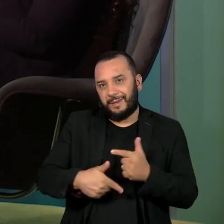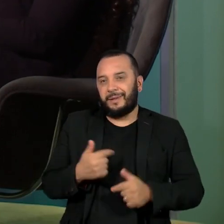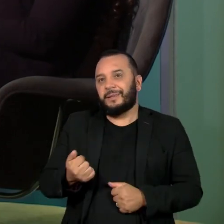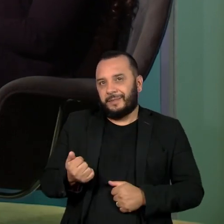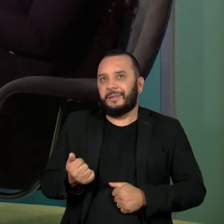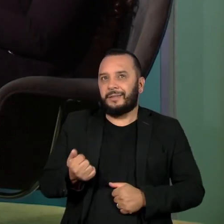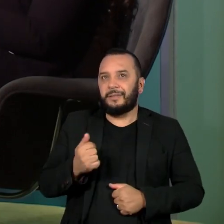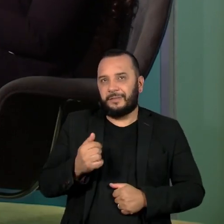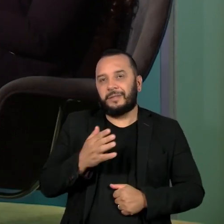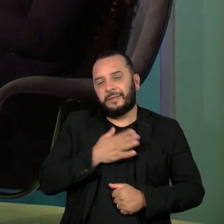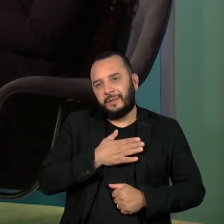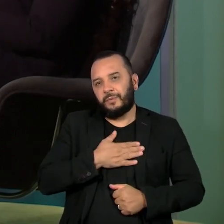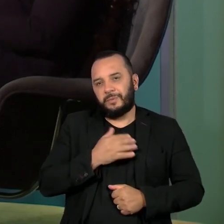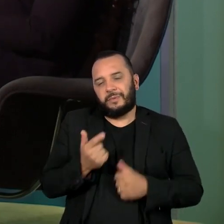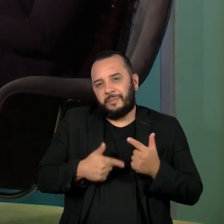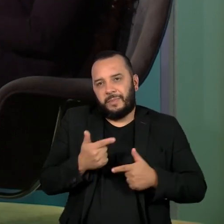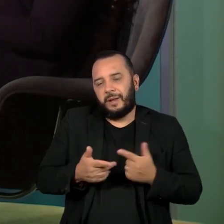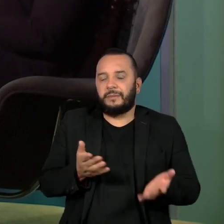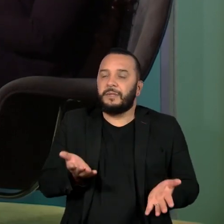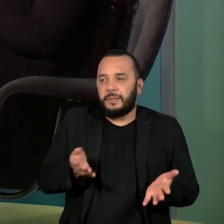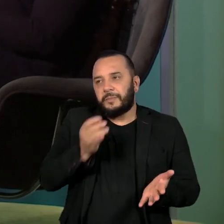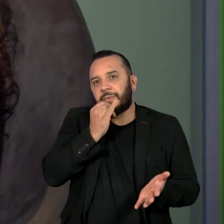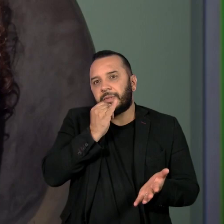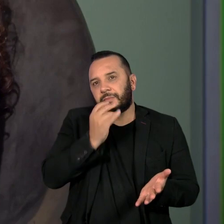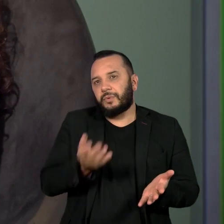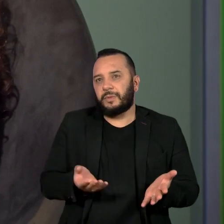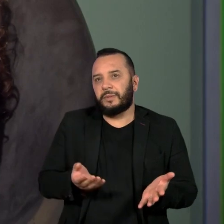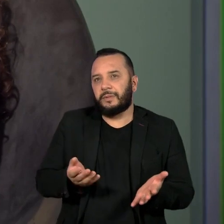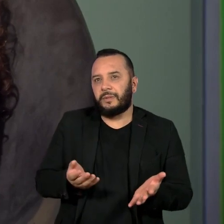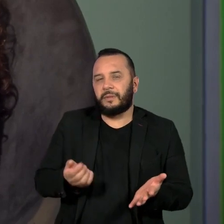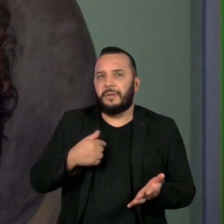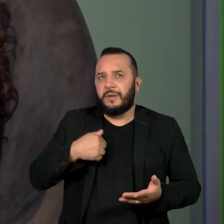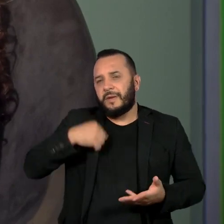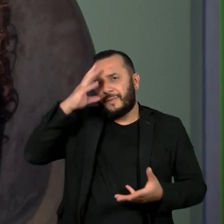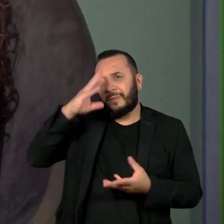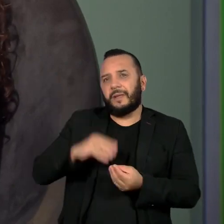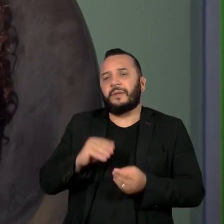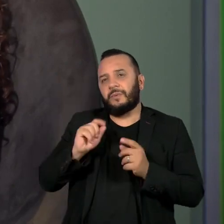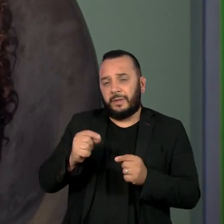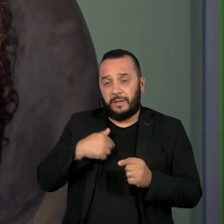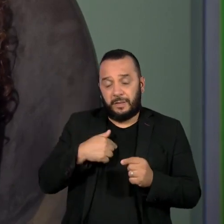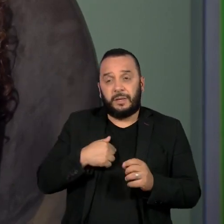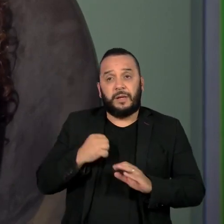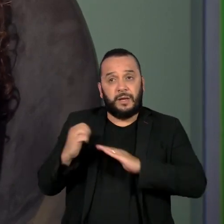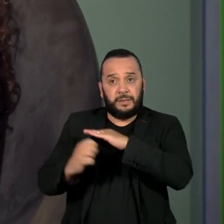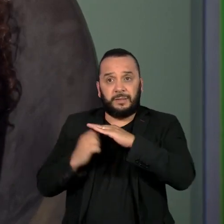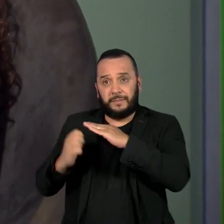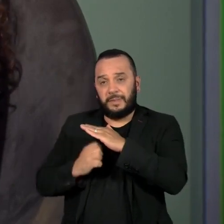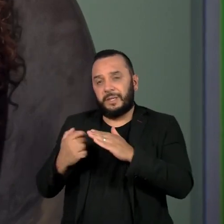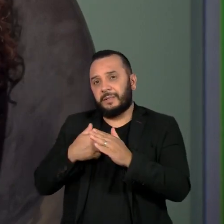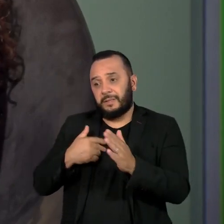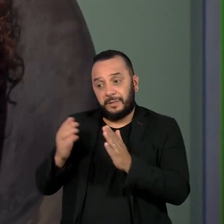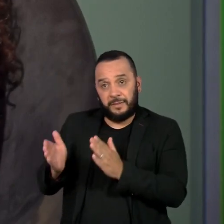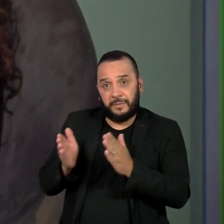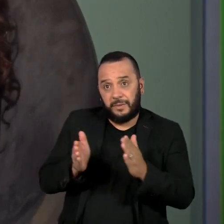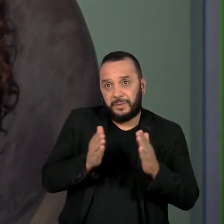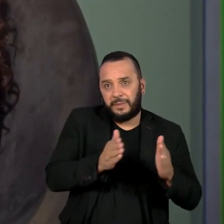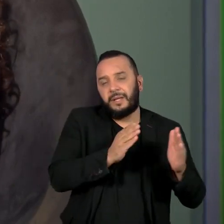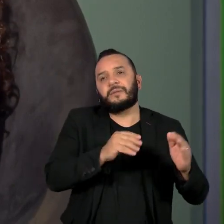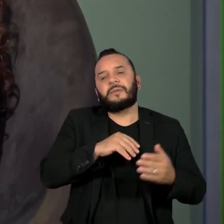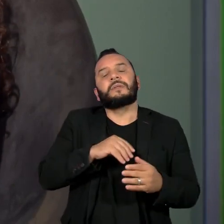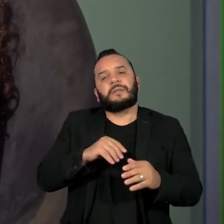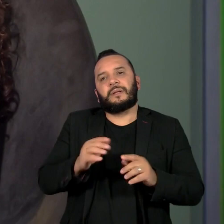lado corporativo, que é de onde eu venho, eu entendo que as empresas, nesse processo de democratização da